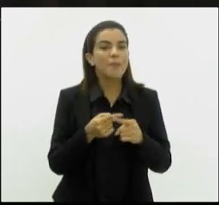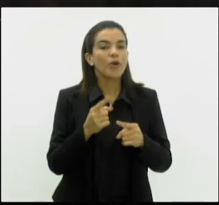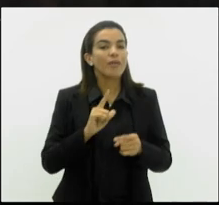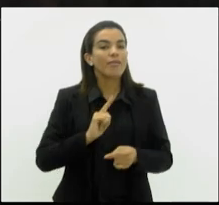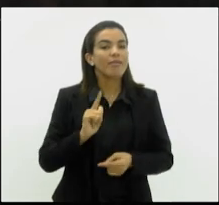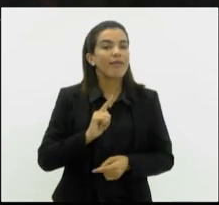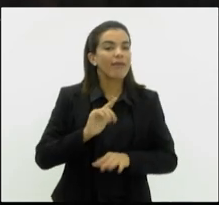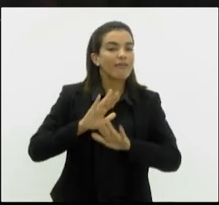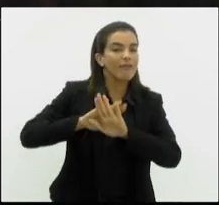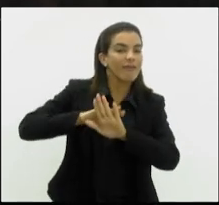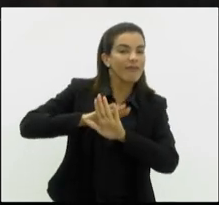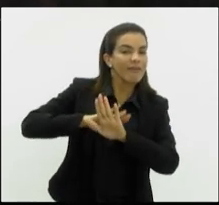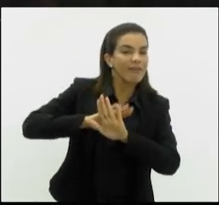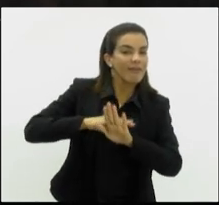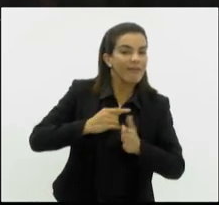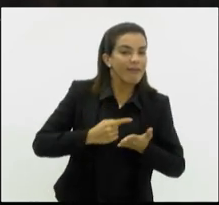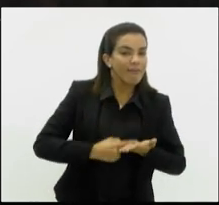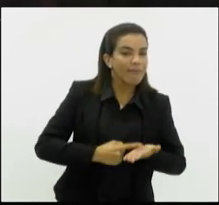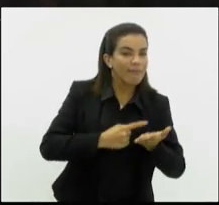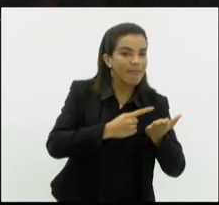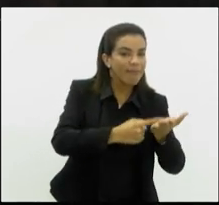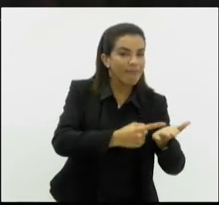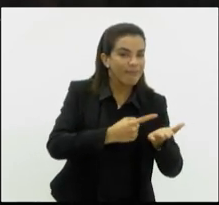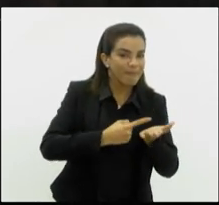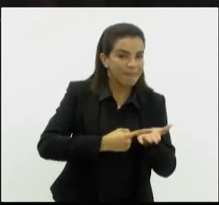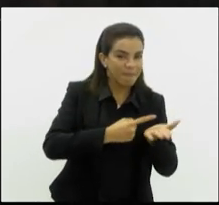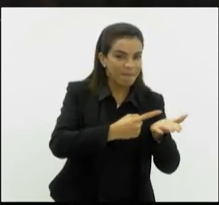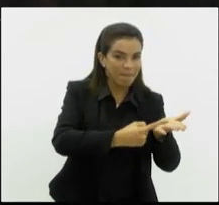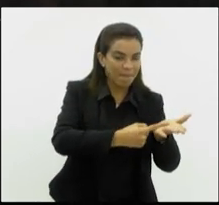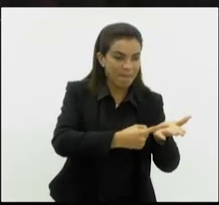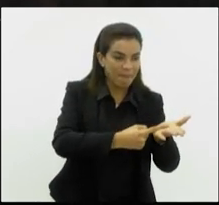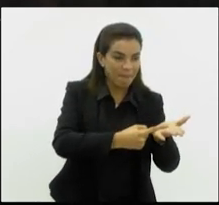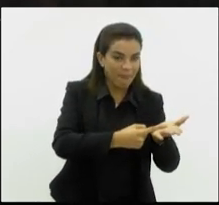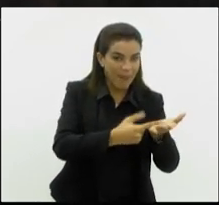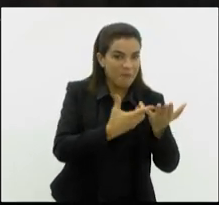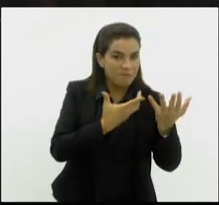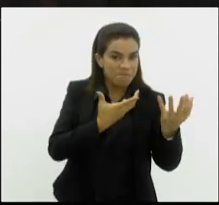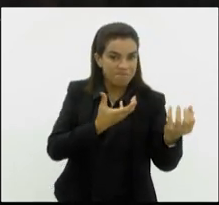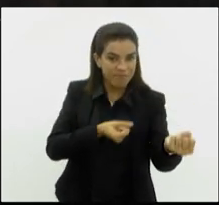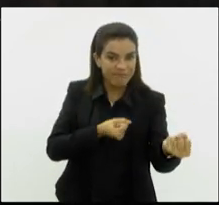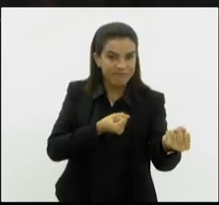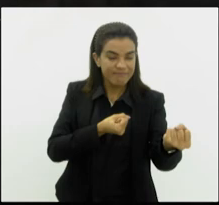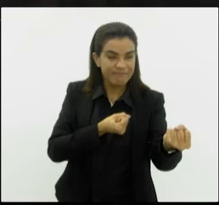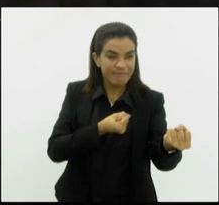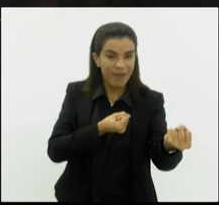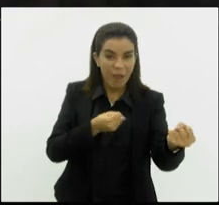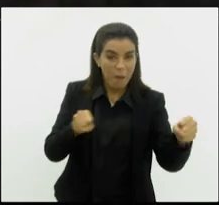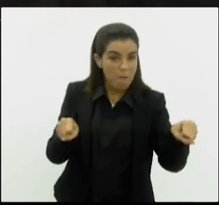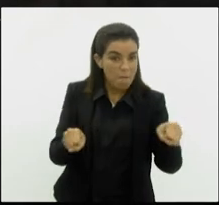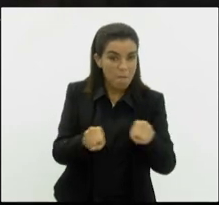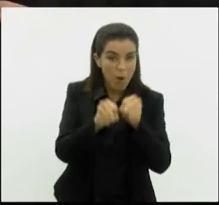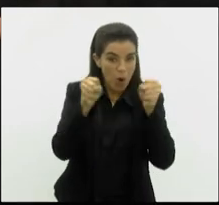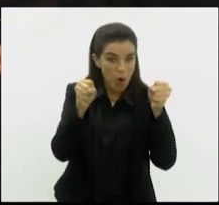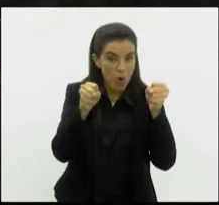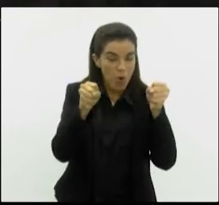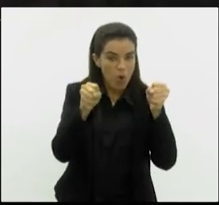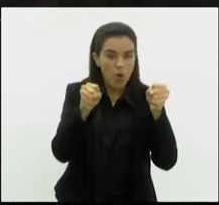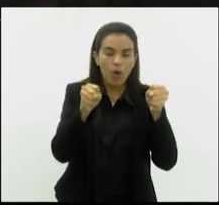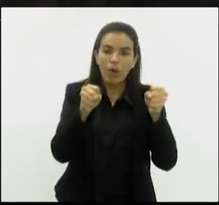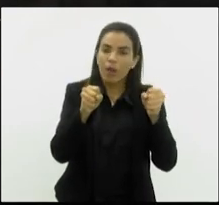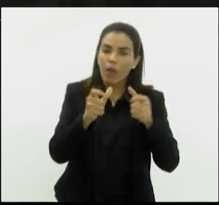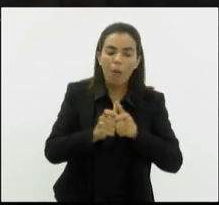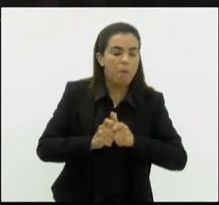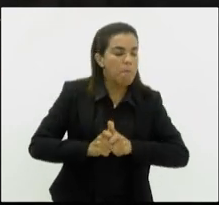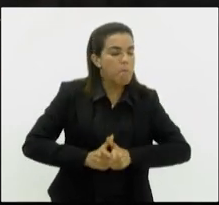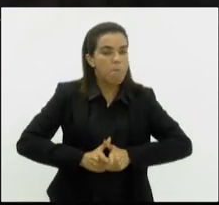acordo entre os litigantes. Basta o acordo ser quebrado que o